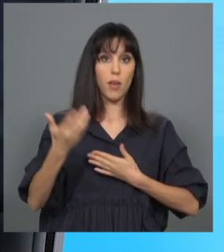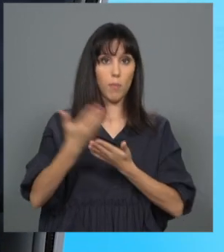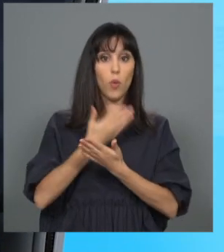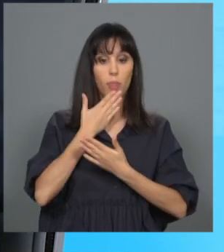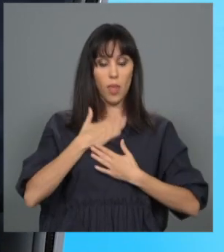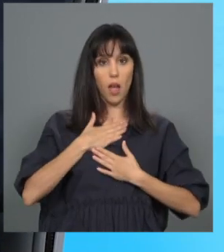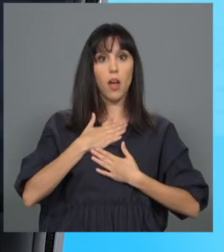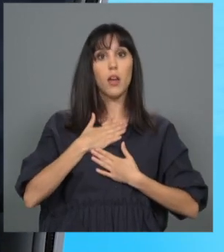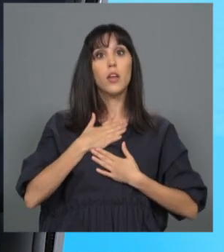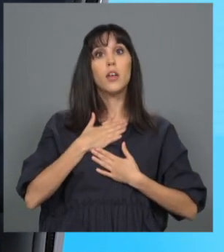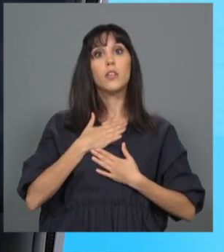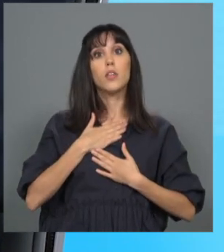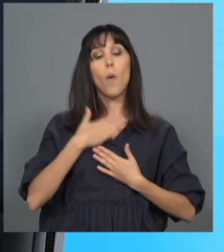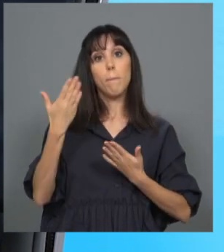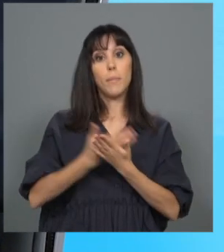pão